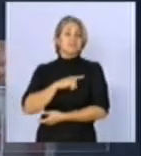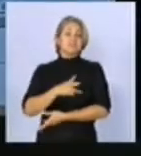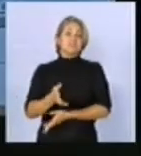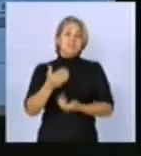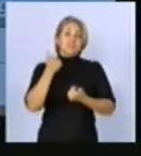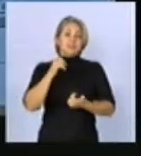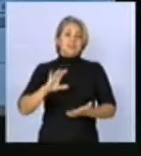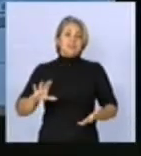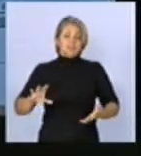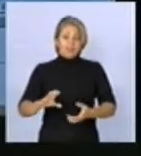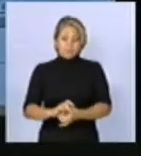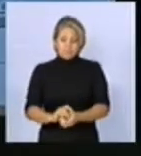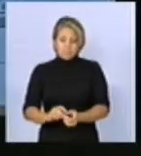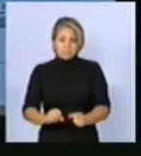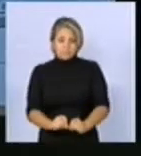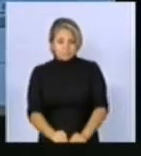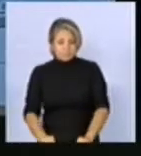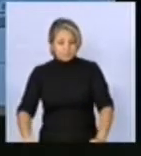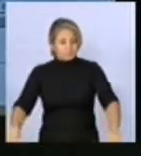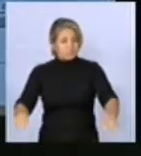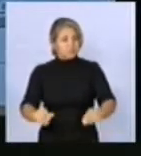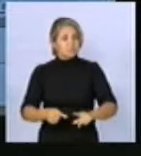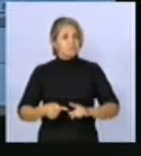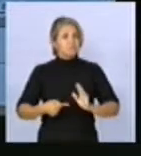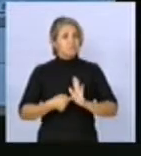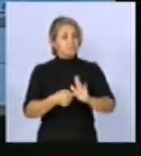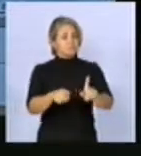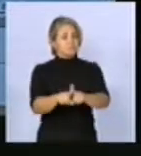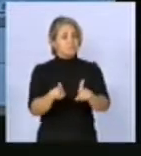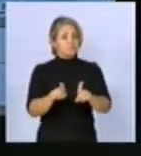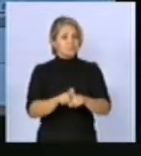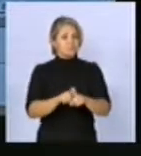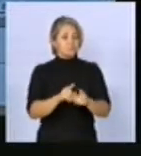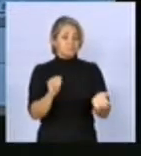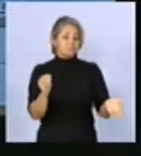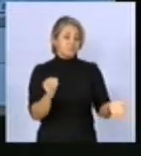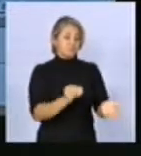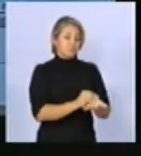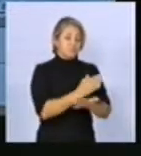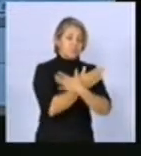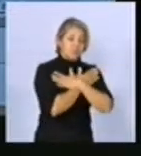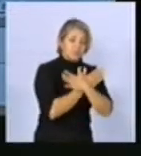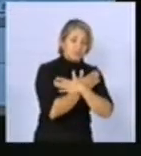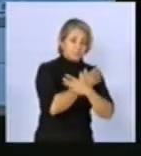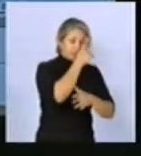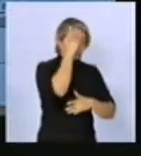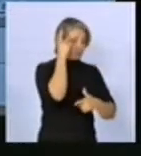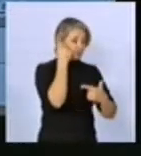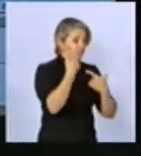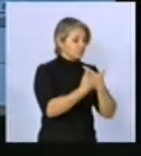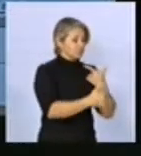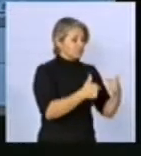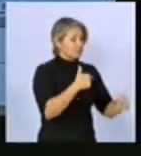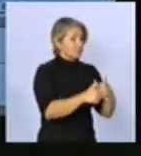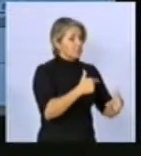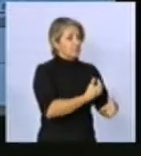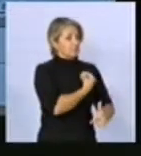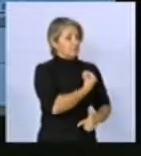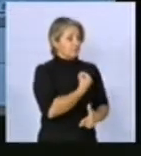questão de compactação do solo e trazendo no seu bojo também desemprego para aqueles que vivem da